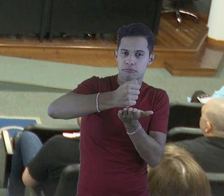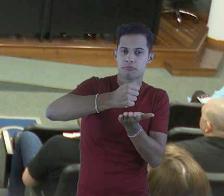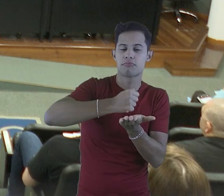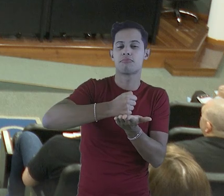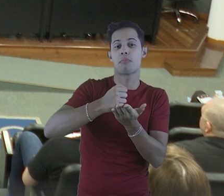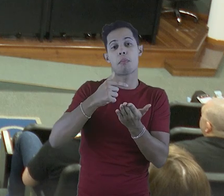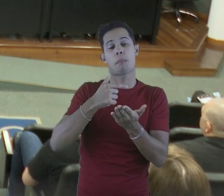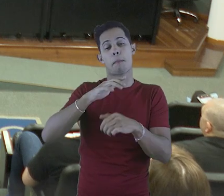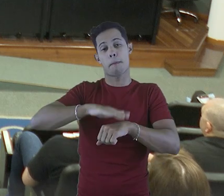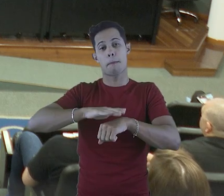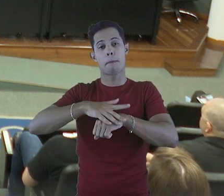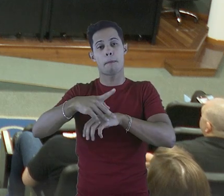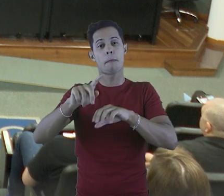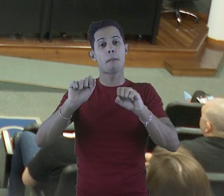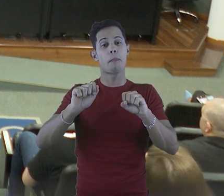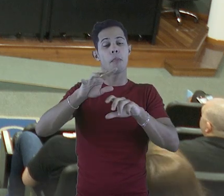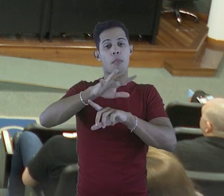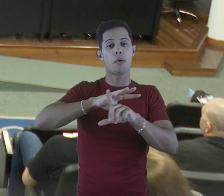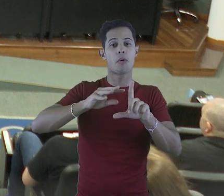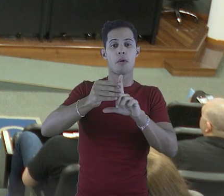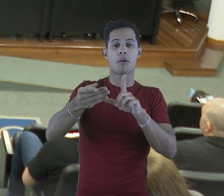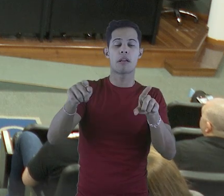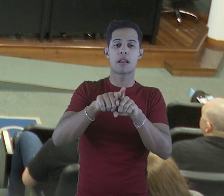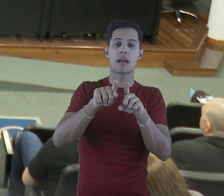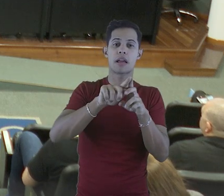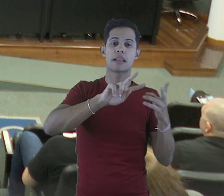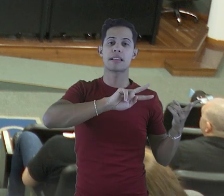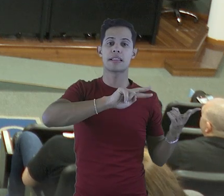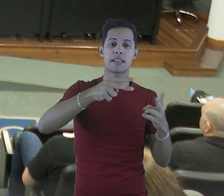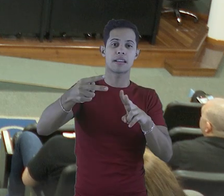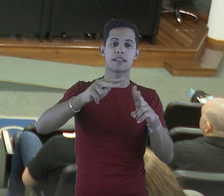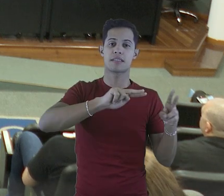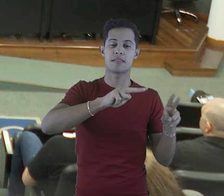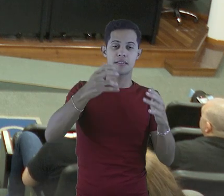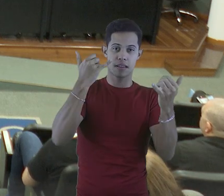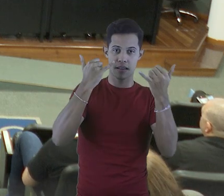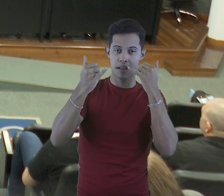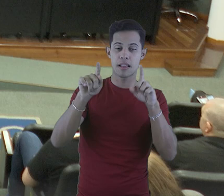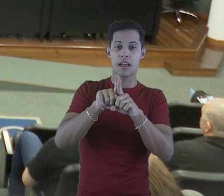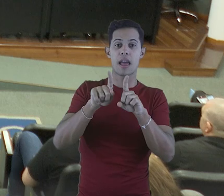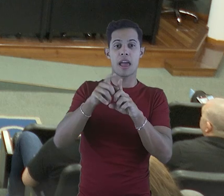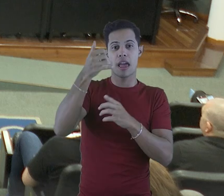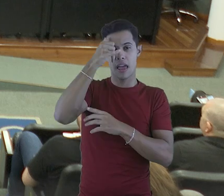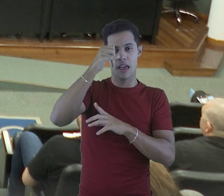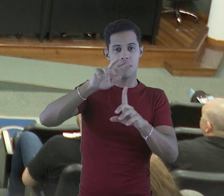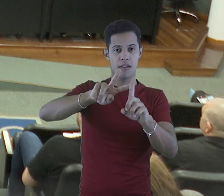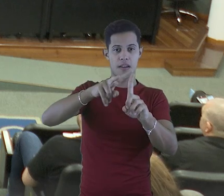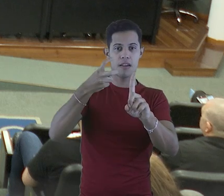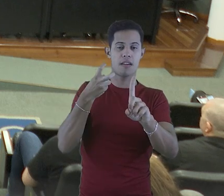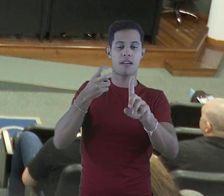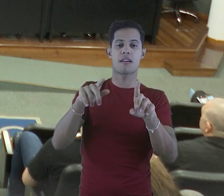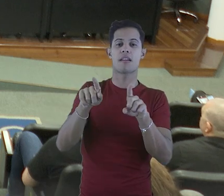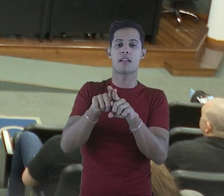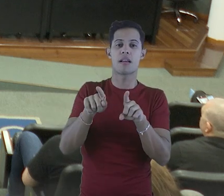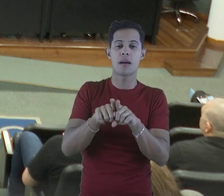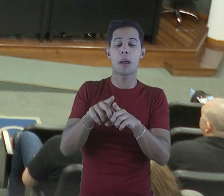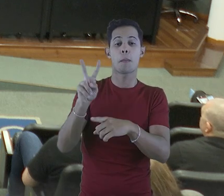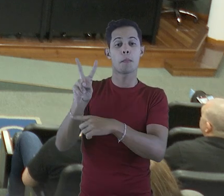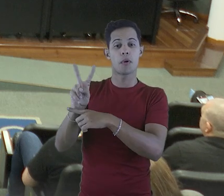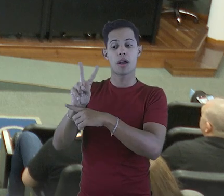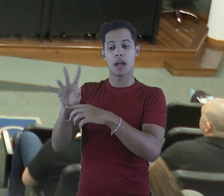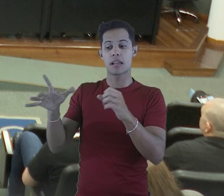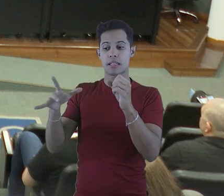convênio com determinada entidade então eu posso compartilhar e na hipótese da transferência dos dados objetivarem exclusivamente a prevenção de fraudes